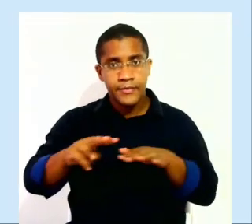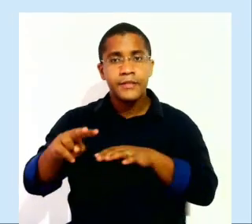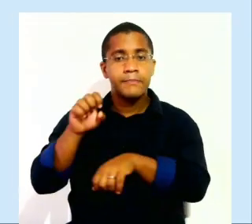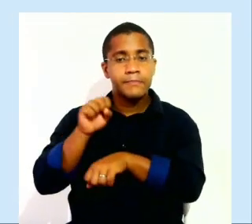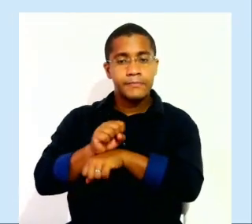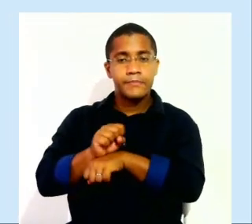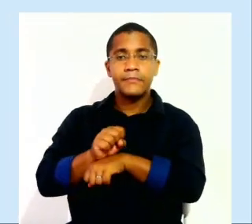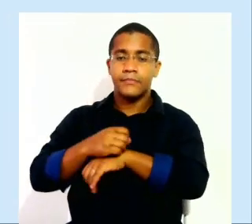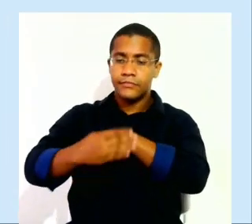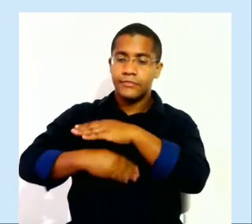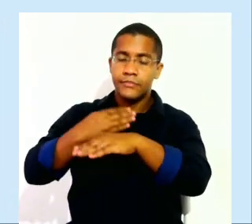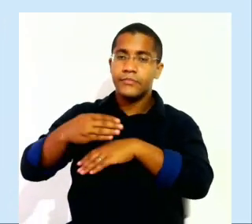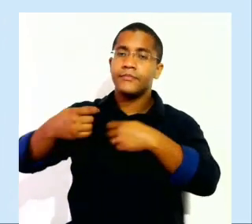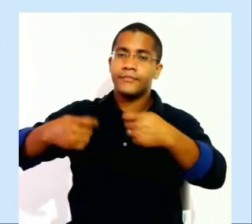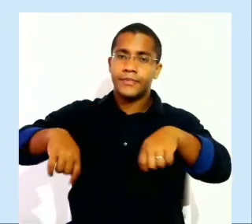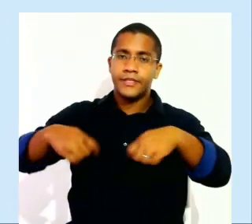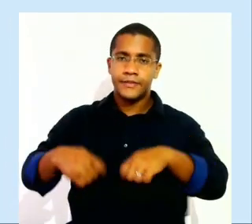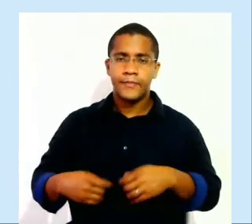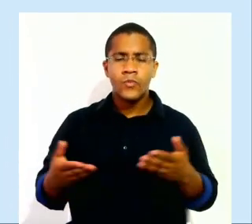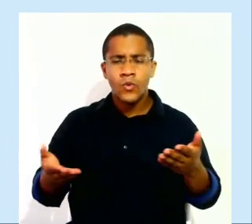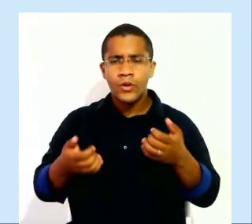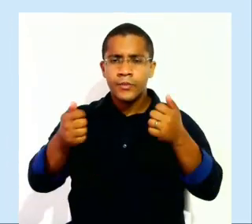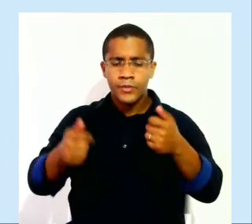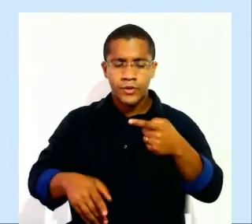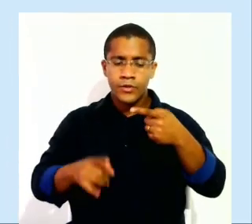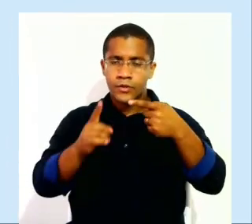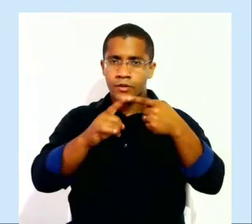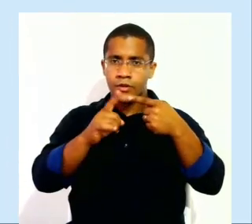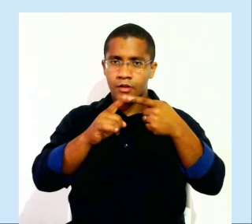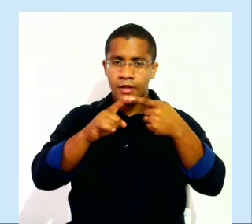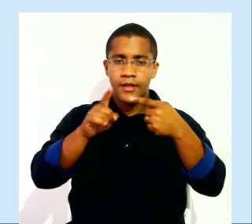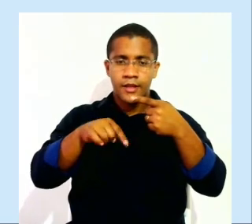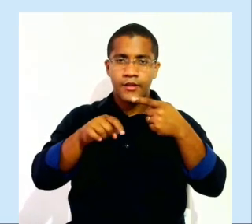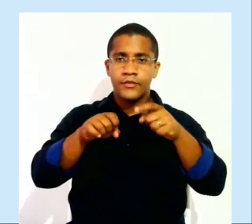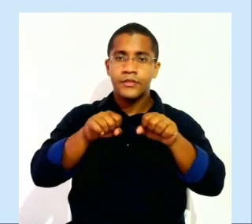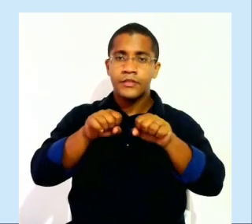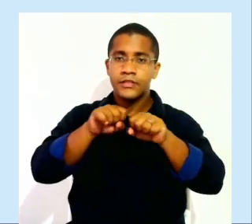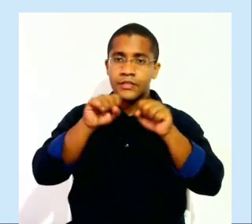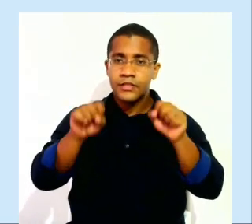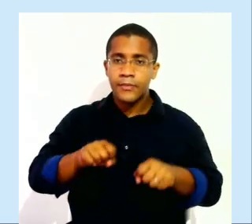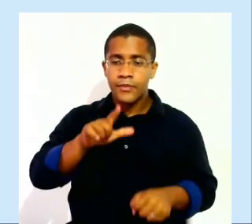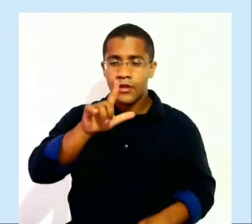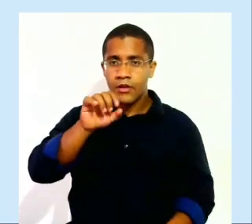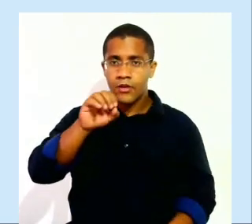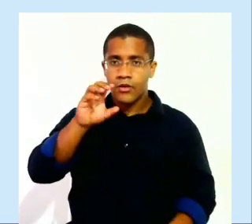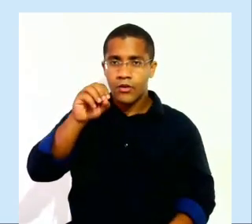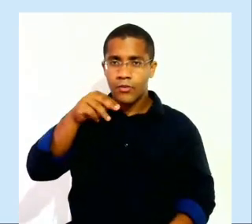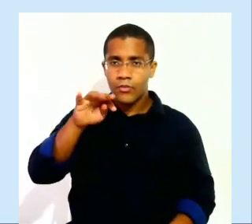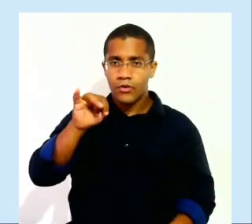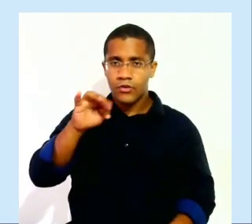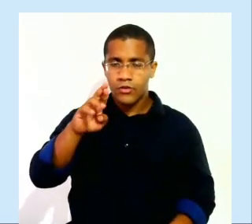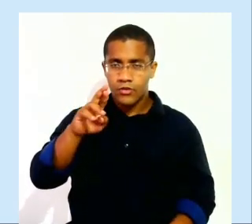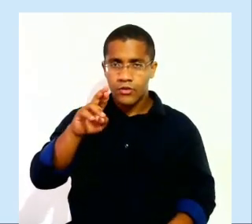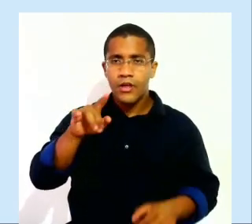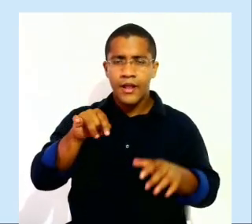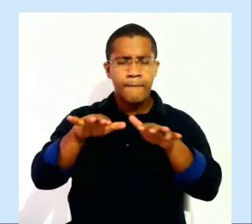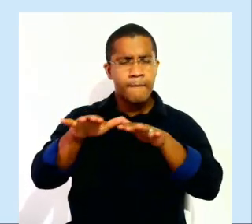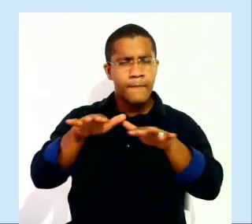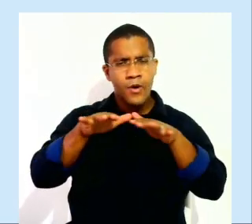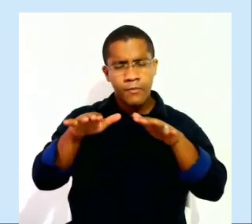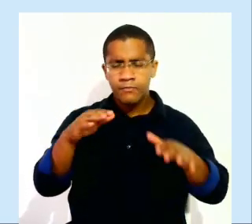semanas. Hoje eu falei para vocês sobre o sistema locomotor, sobre os nossos movimentos, que